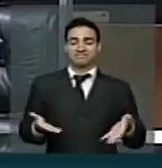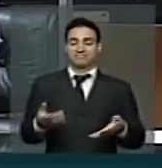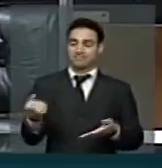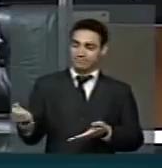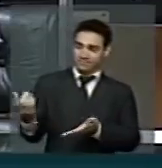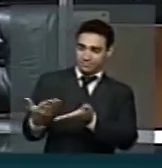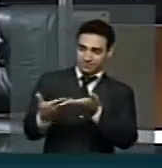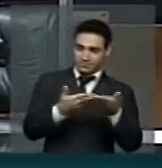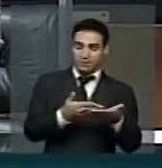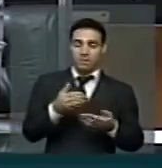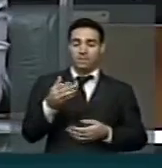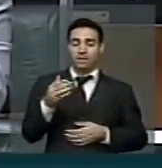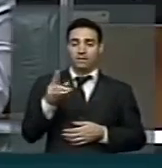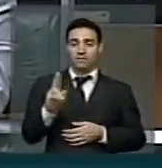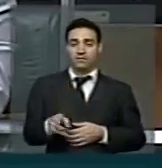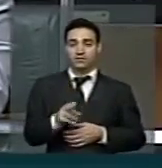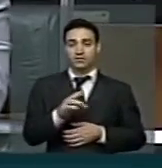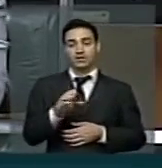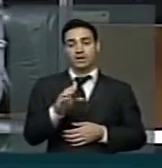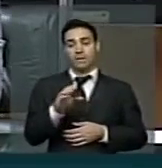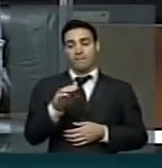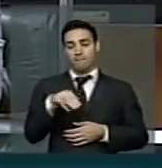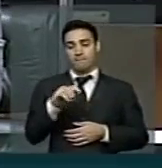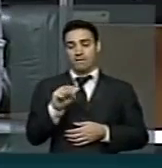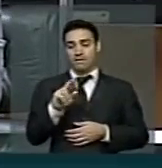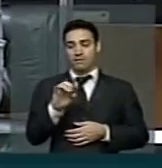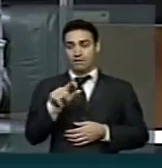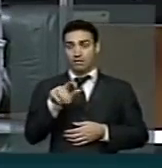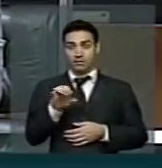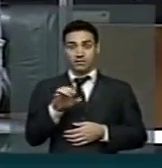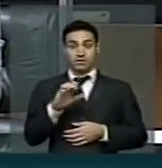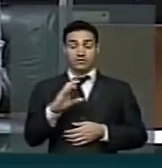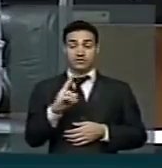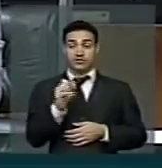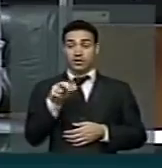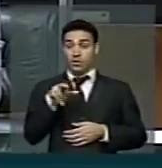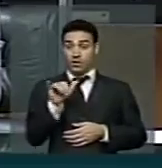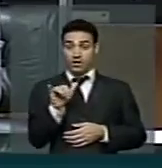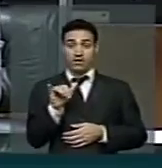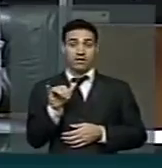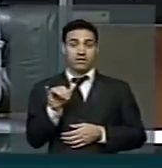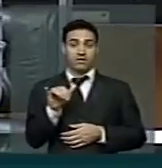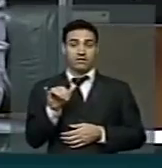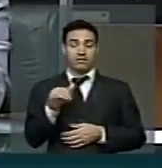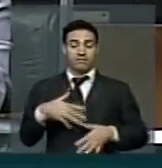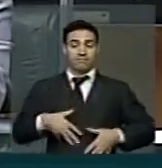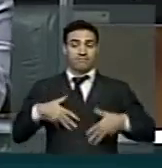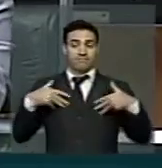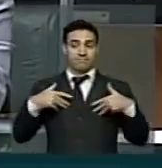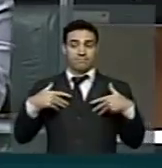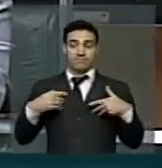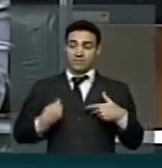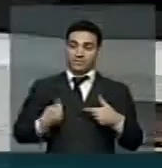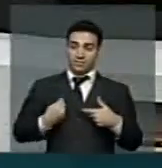professora Marilena Chauí, que nos dá a honra da presença nesse